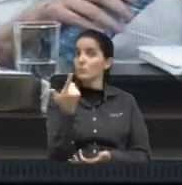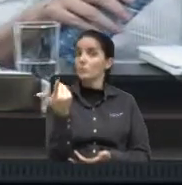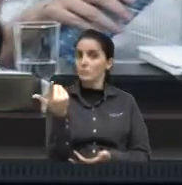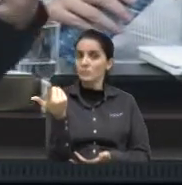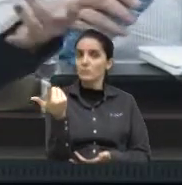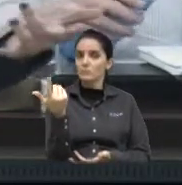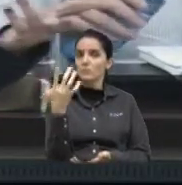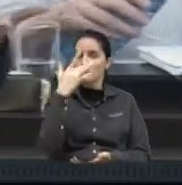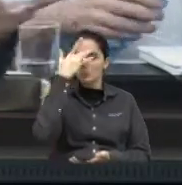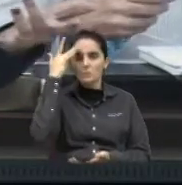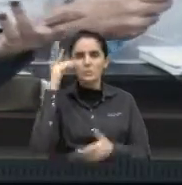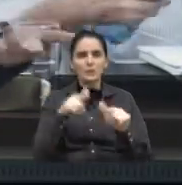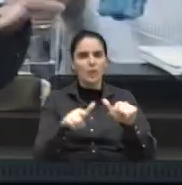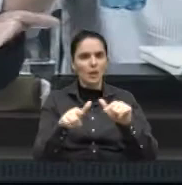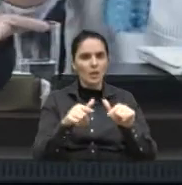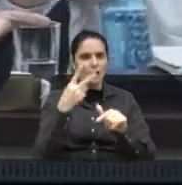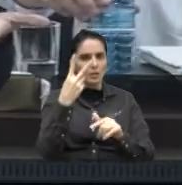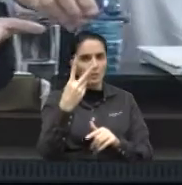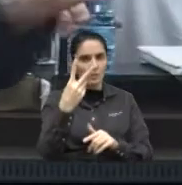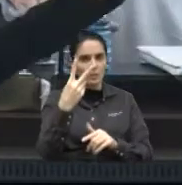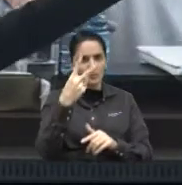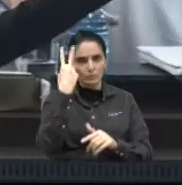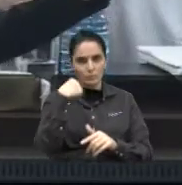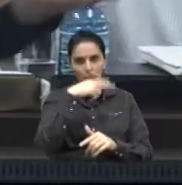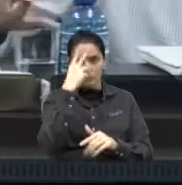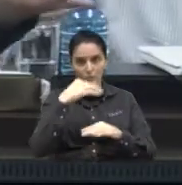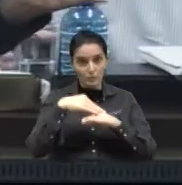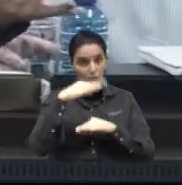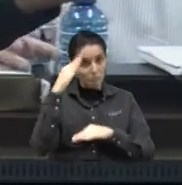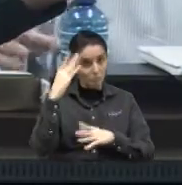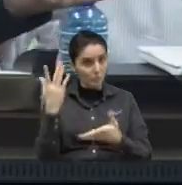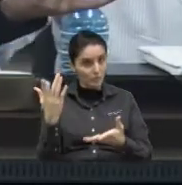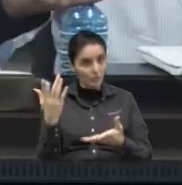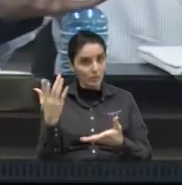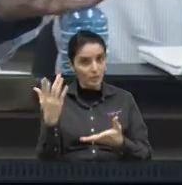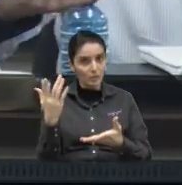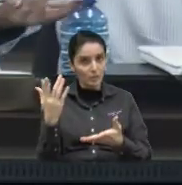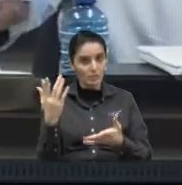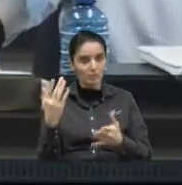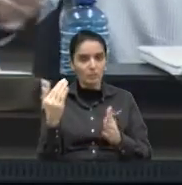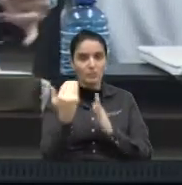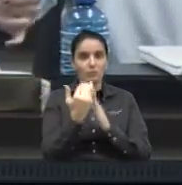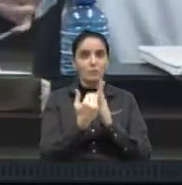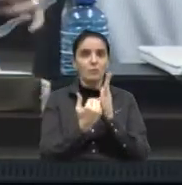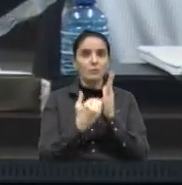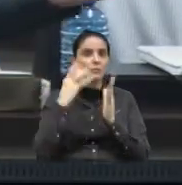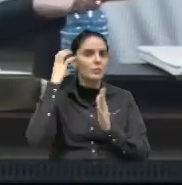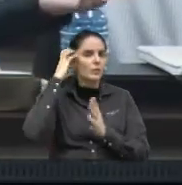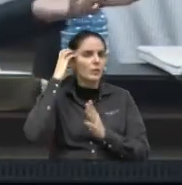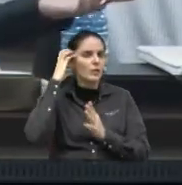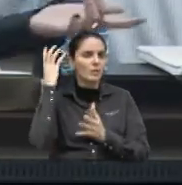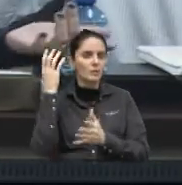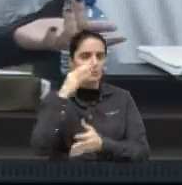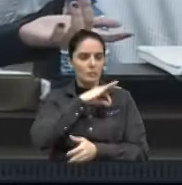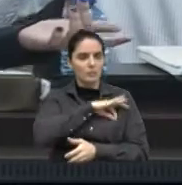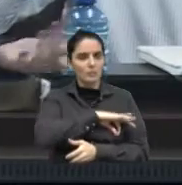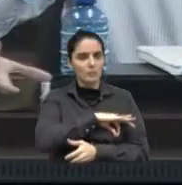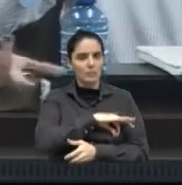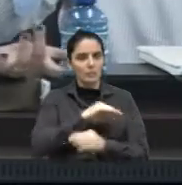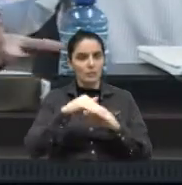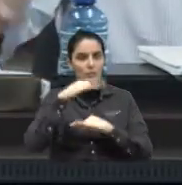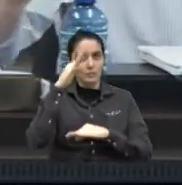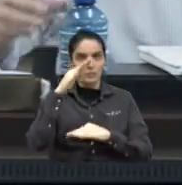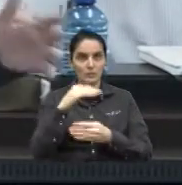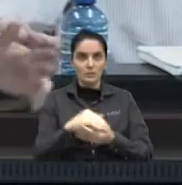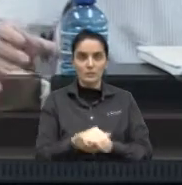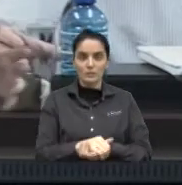falam ah vocês vão trabalhar duas horas a mais ouvir isso inclusive pela participação do programa de rádio pra vocês receberem mais por isso